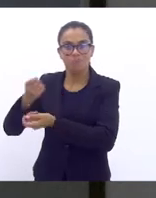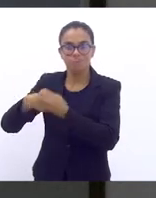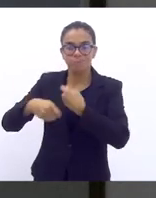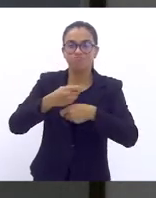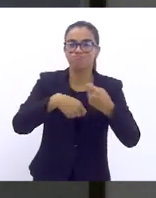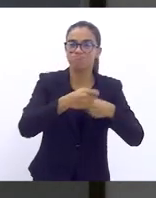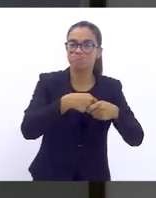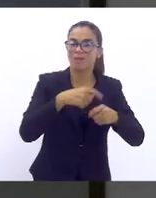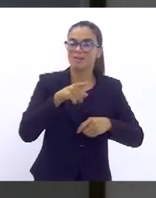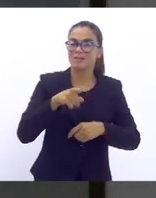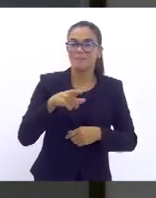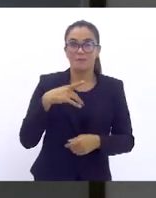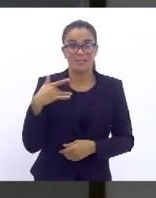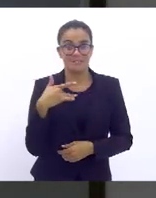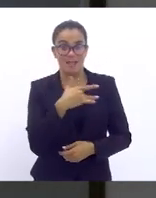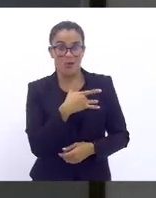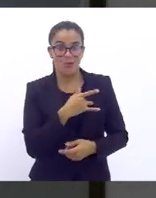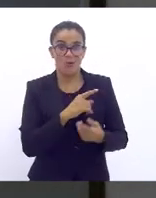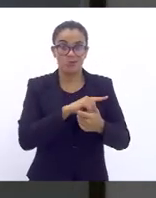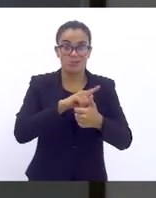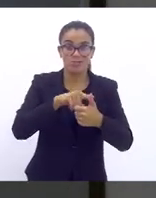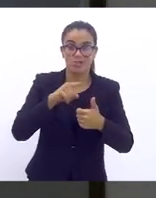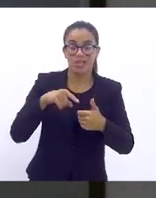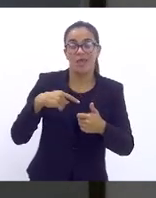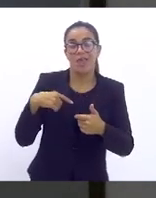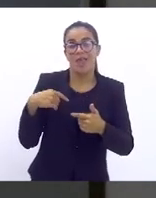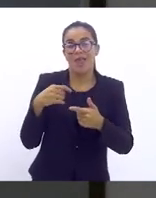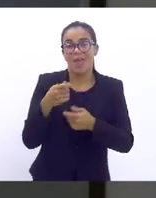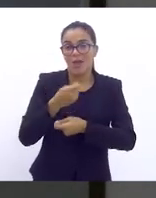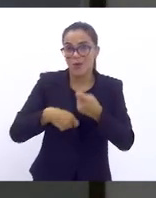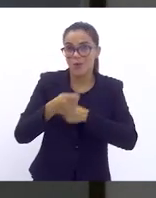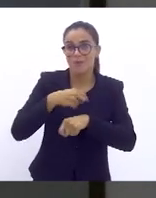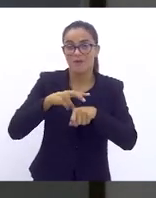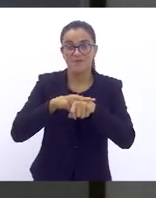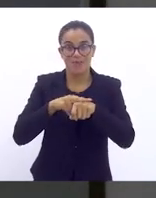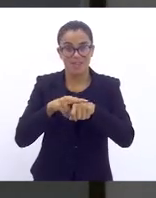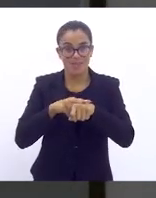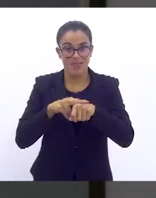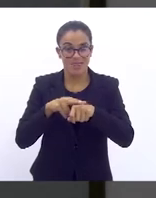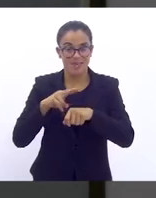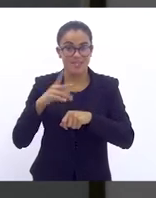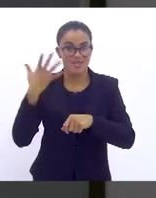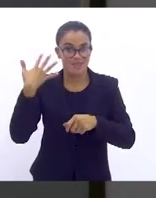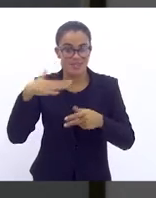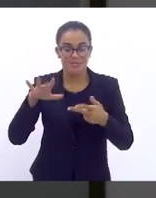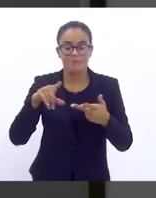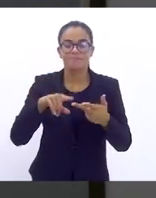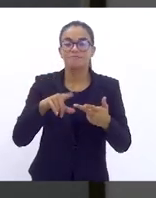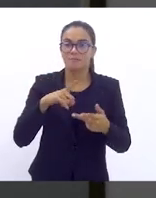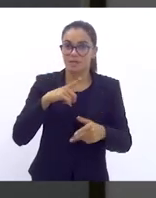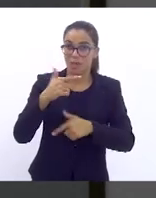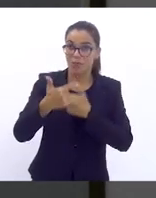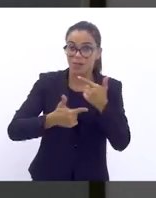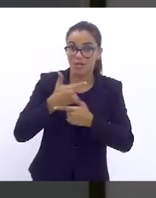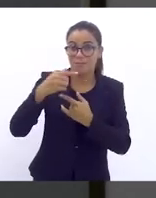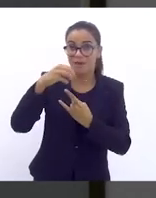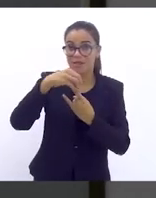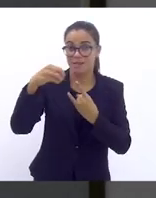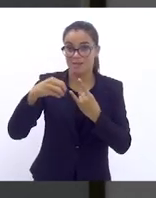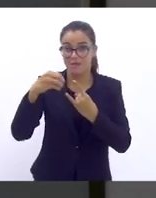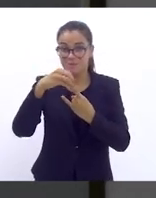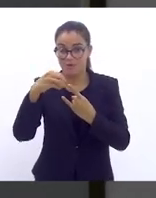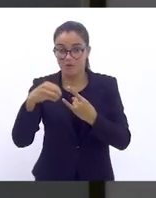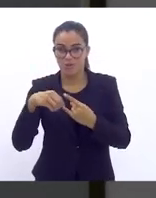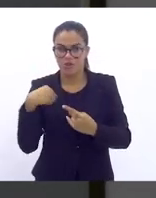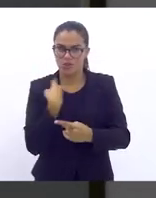então tem saúde economia verde a saúde tem um trabalho também aqui na casa e tem um trabalho da fiocrute que nós nos